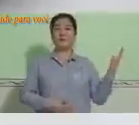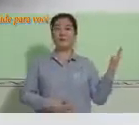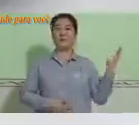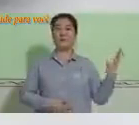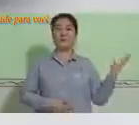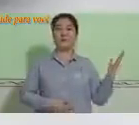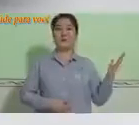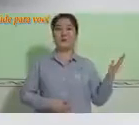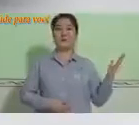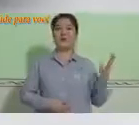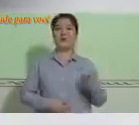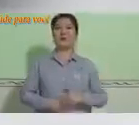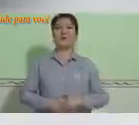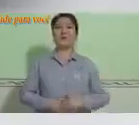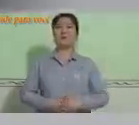vírgula, e depois, vírgula,